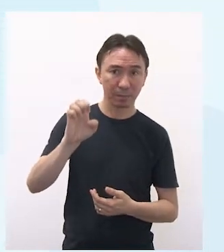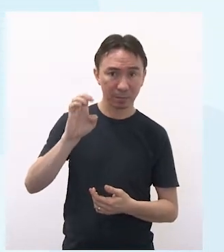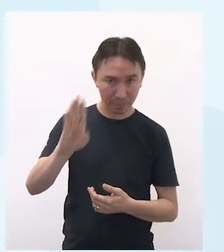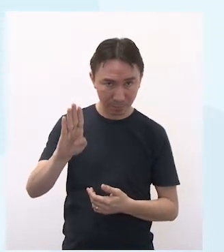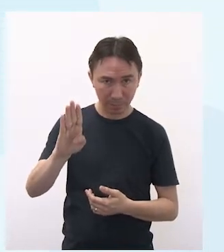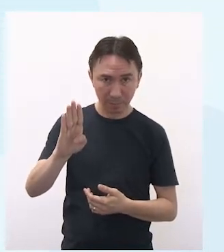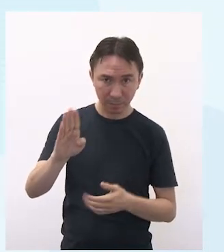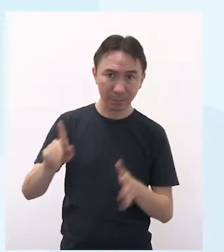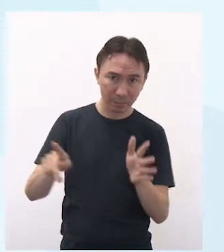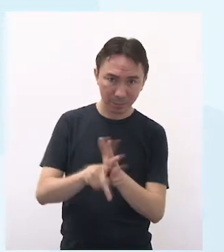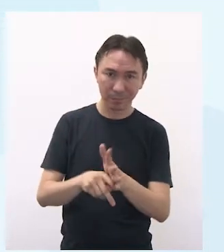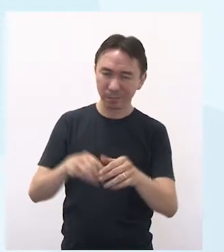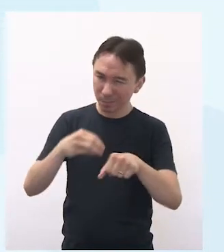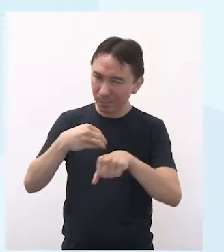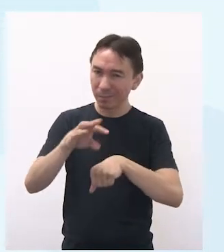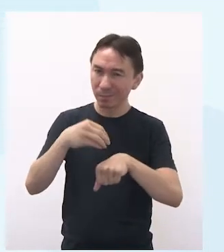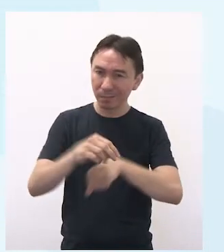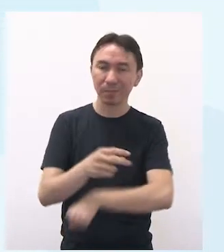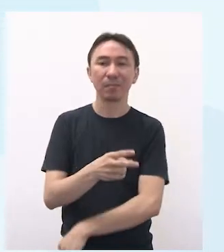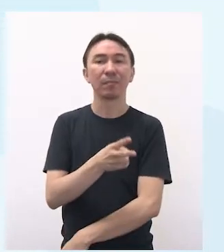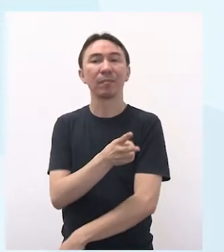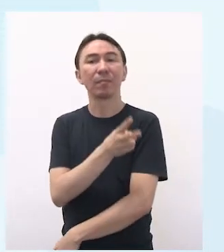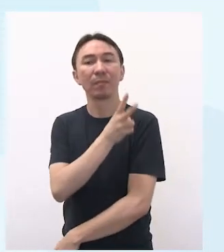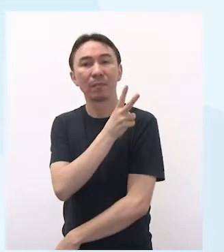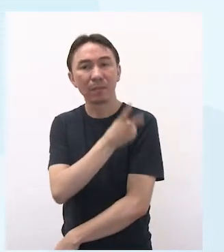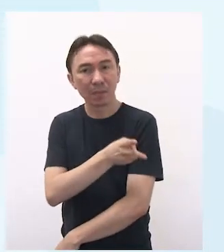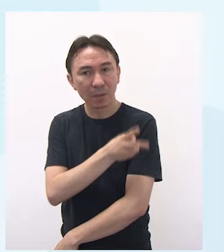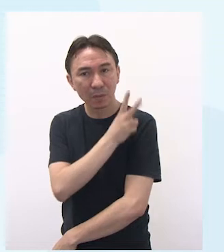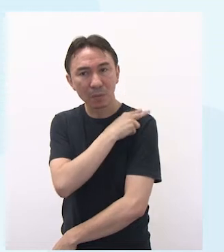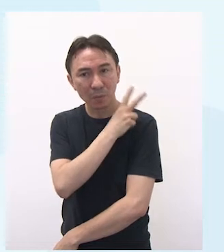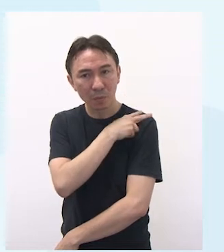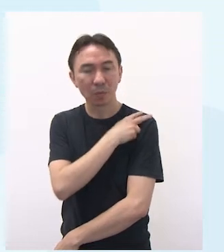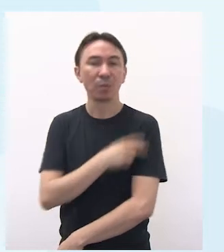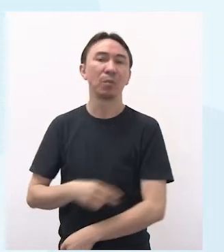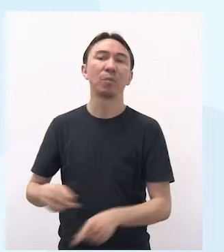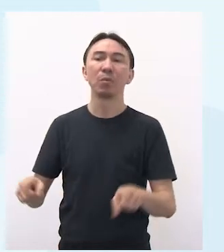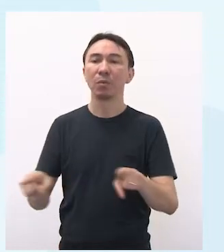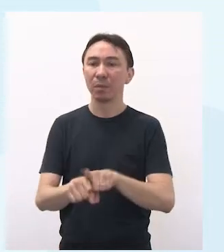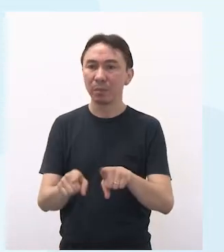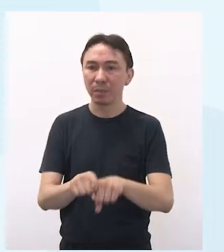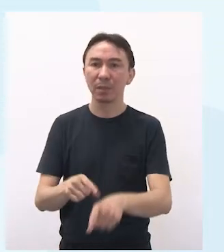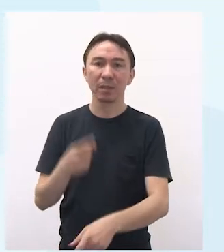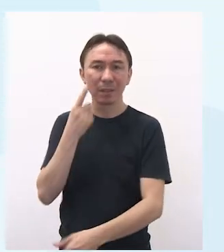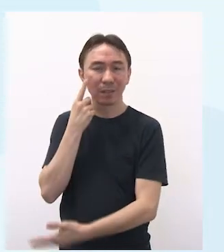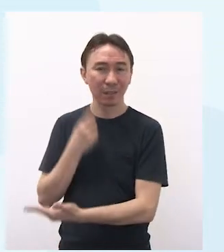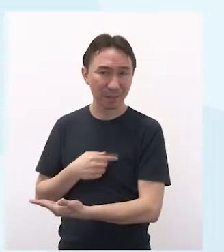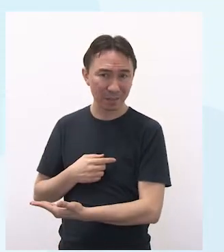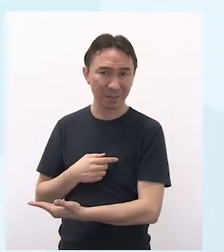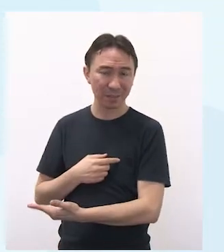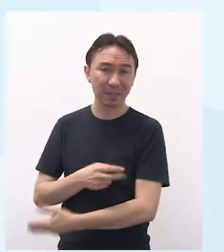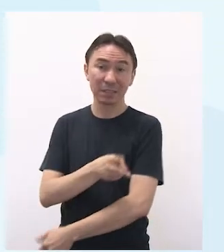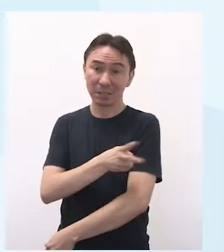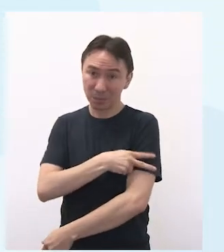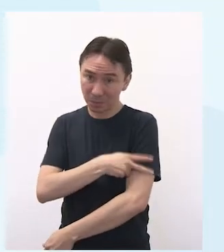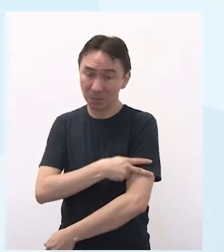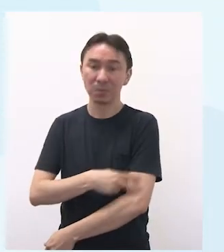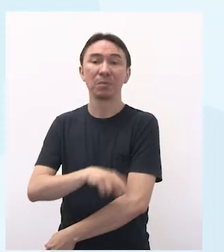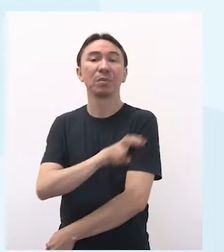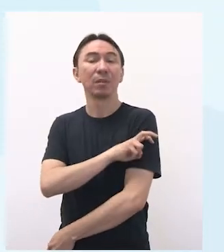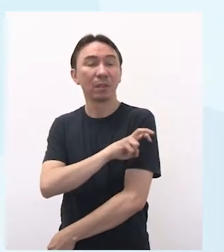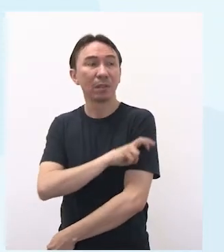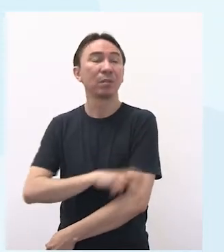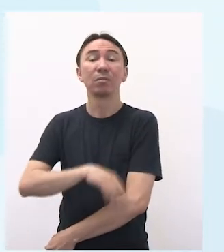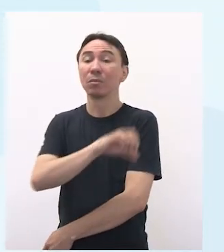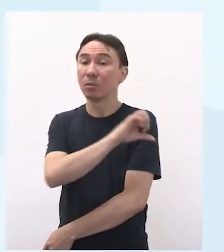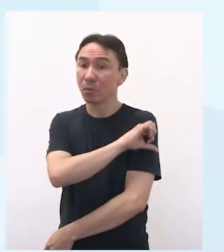ano de língua portuguesa e matemática, quinto e nonos anos, terceira série do ensino médio, ciências da natureza e ciências